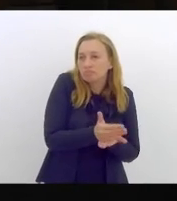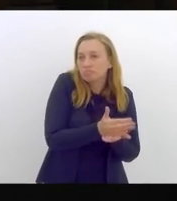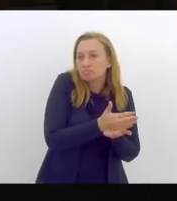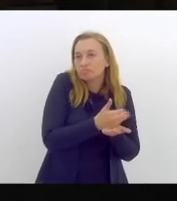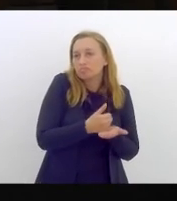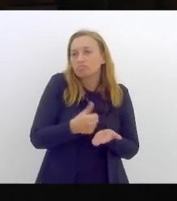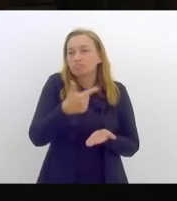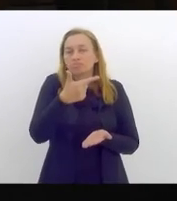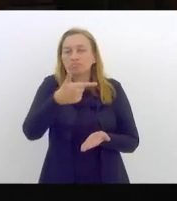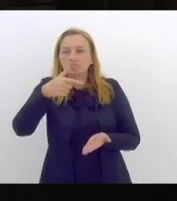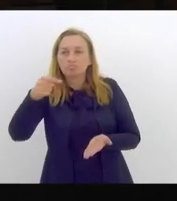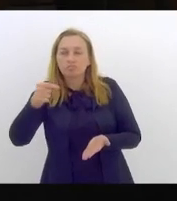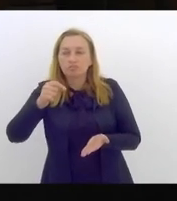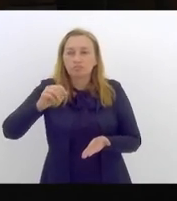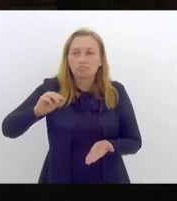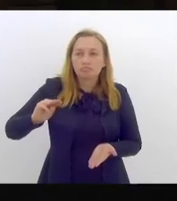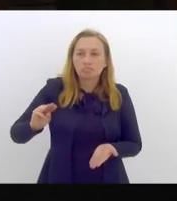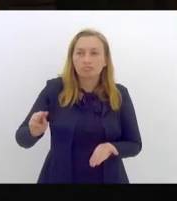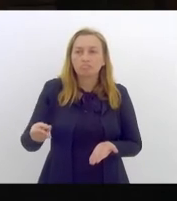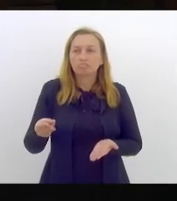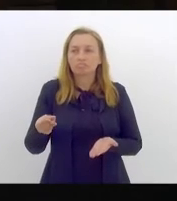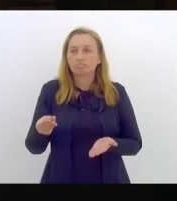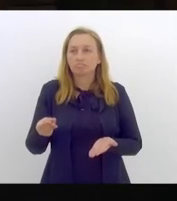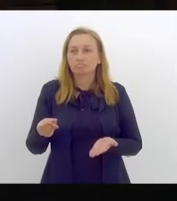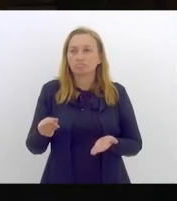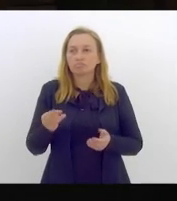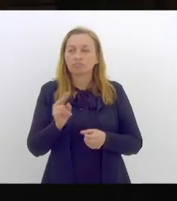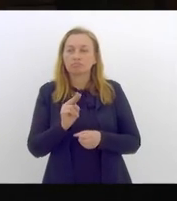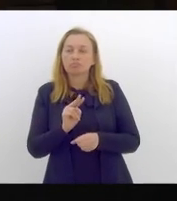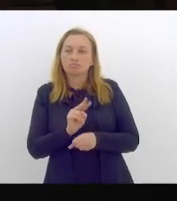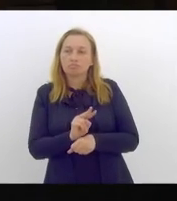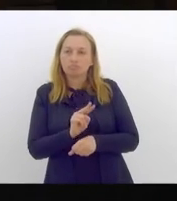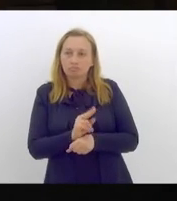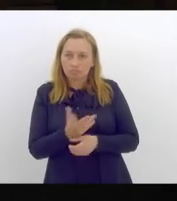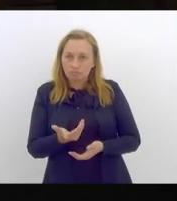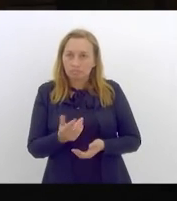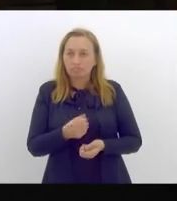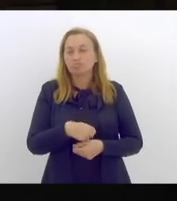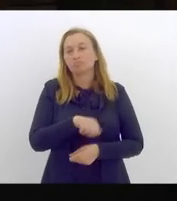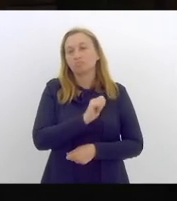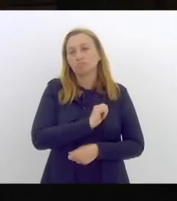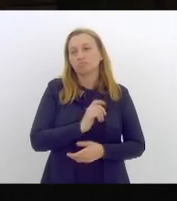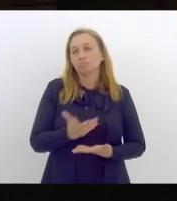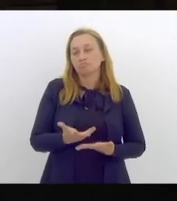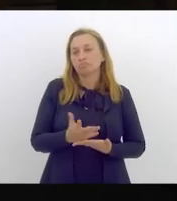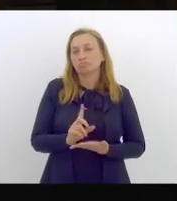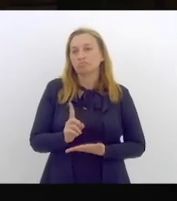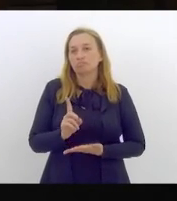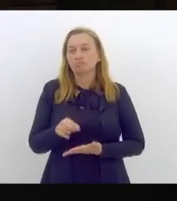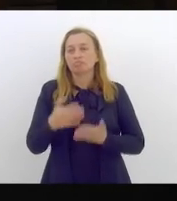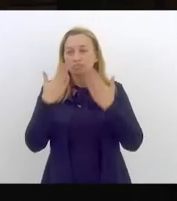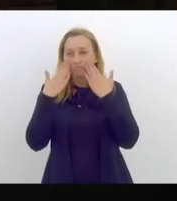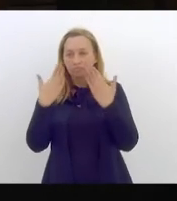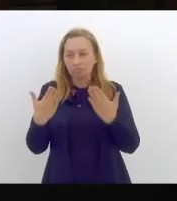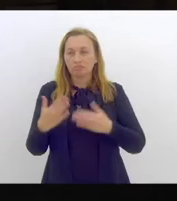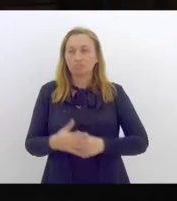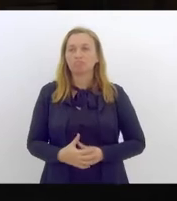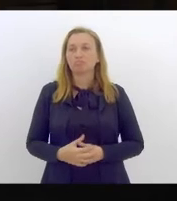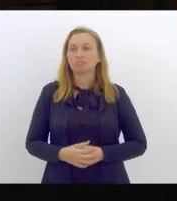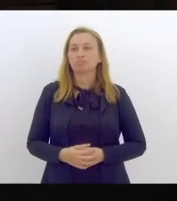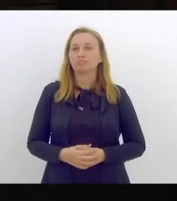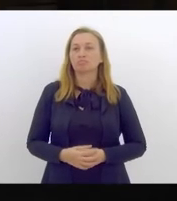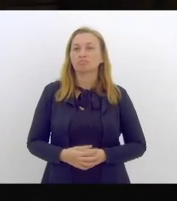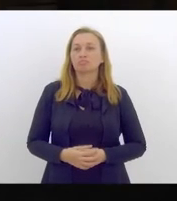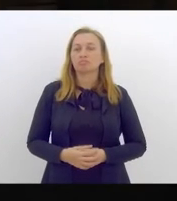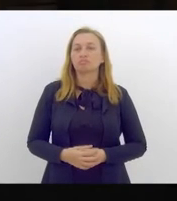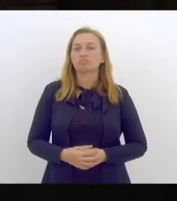cerca de 20 bilhões em isenções fiscais, isenções que até então não nos é apresentada a